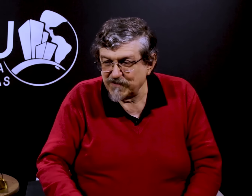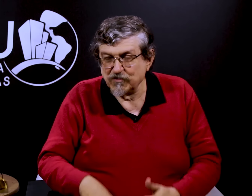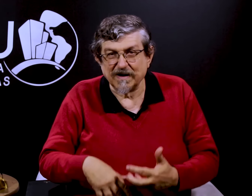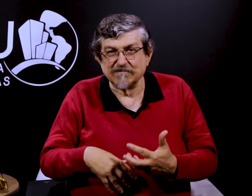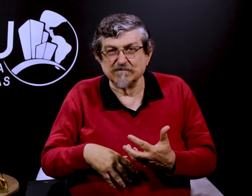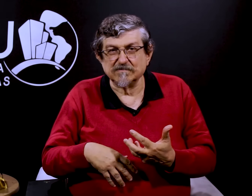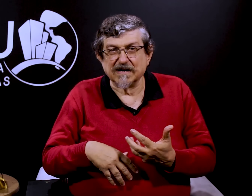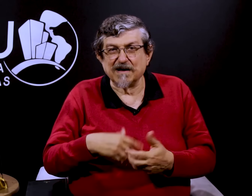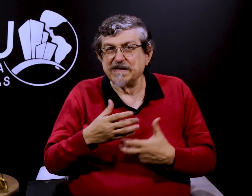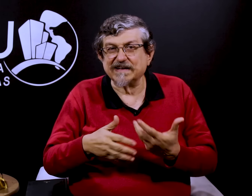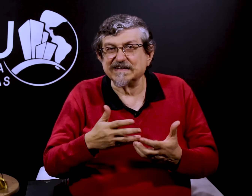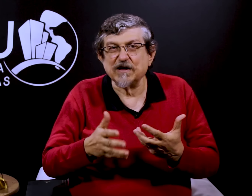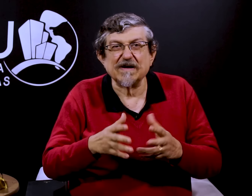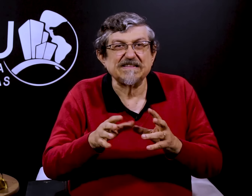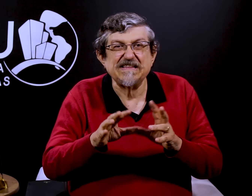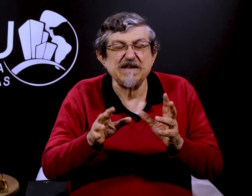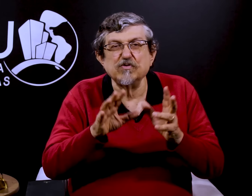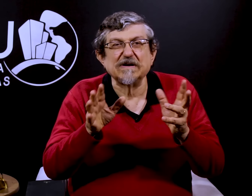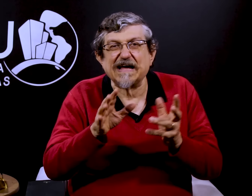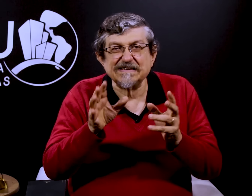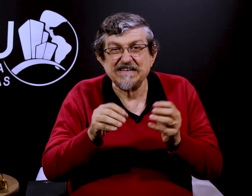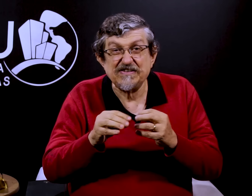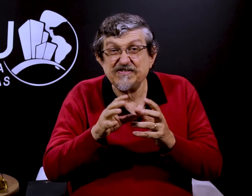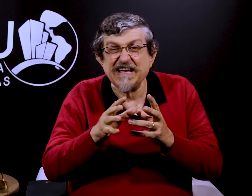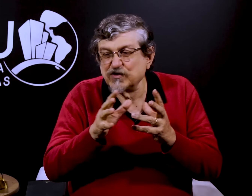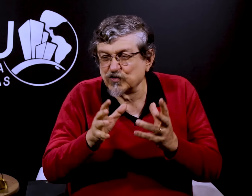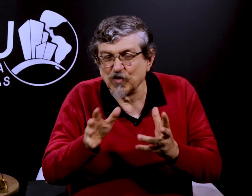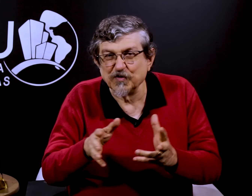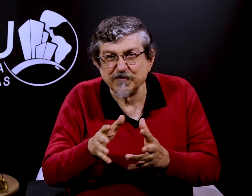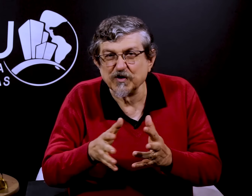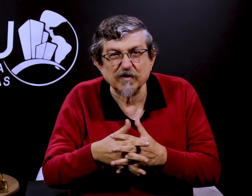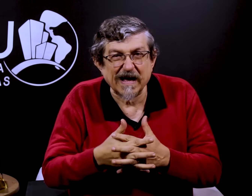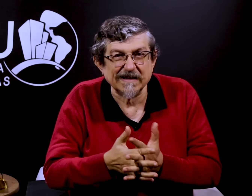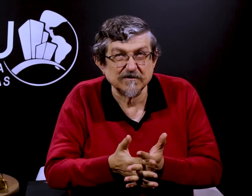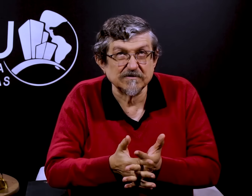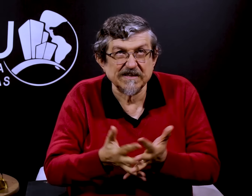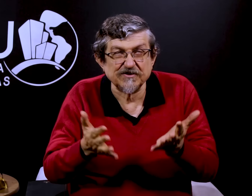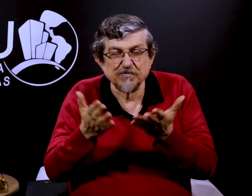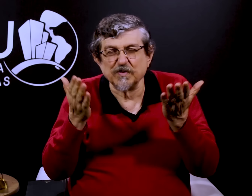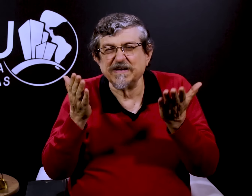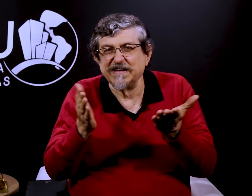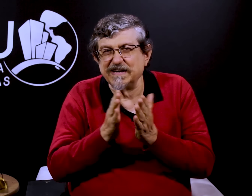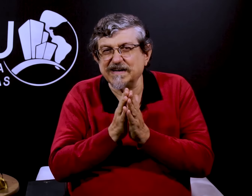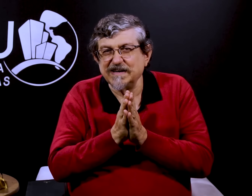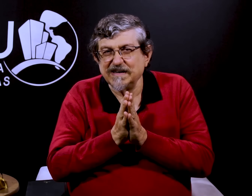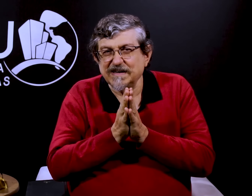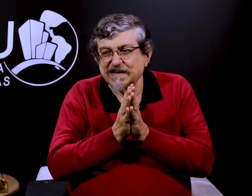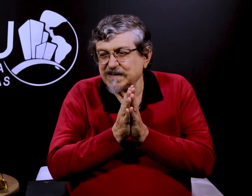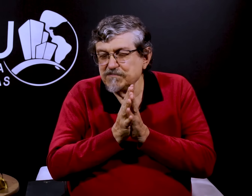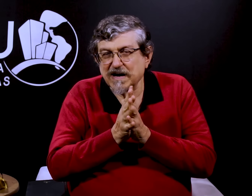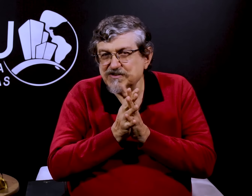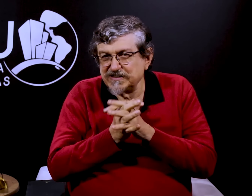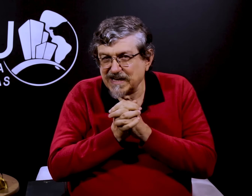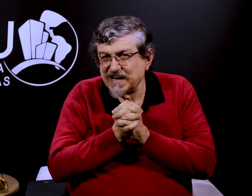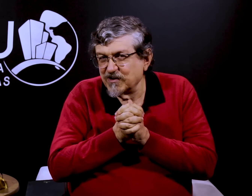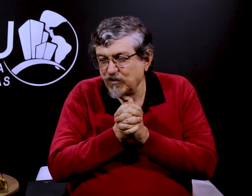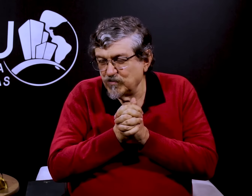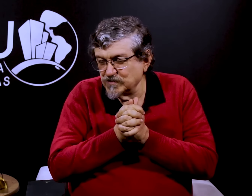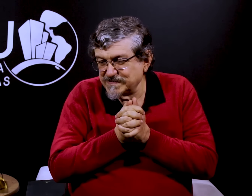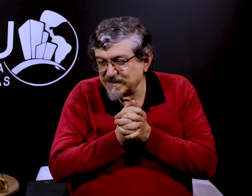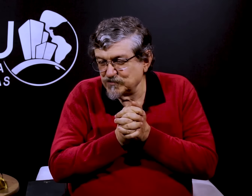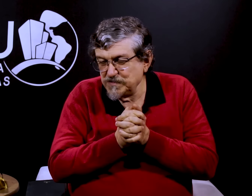que teve uma caminhada tão atribulada e desconfigurada do que a gente poderia